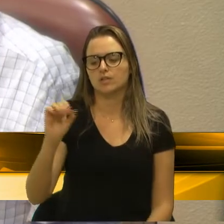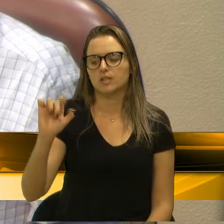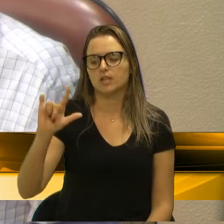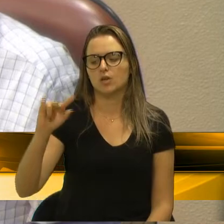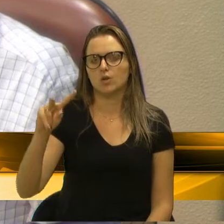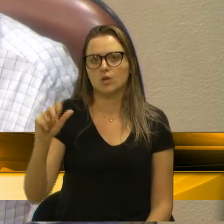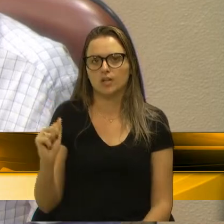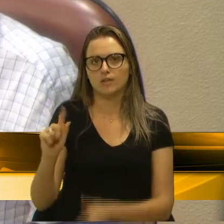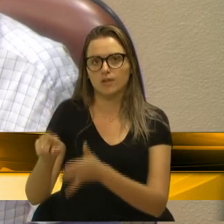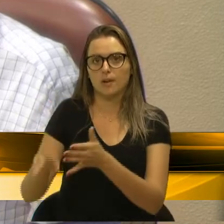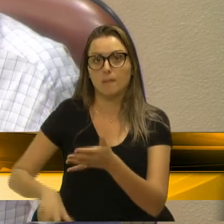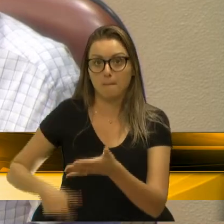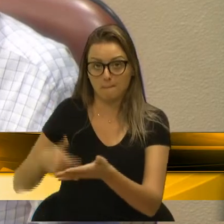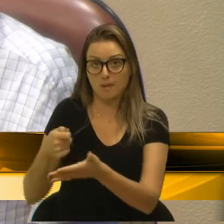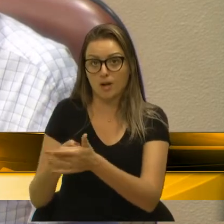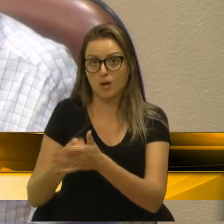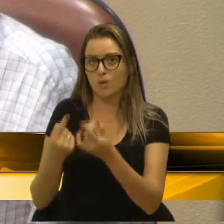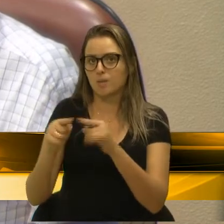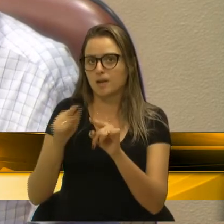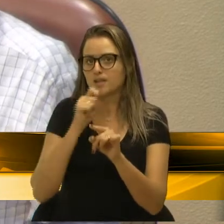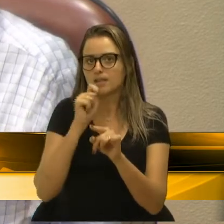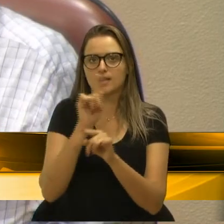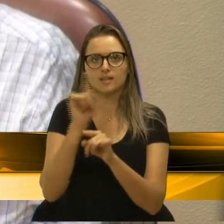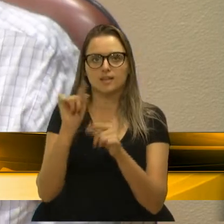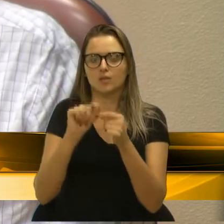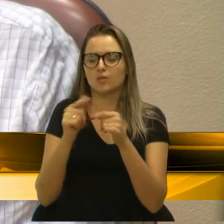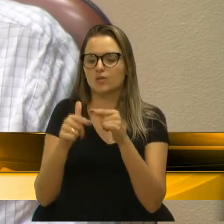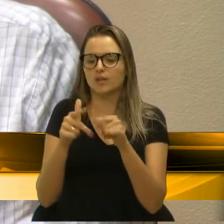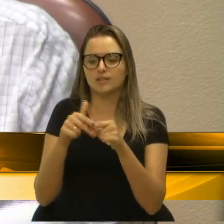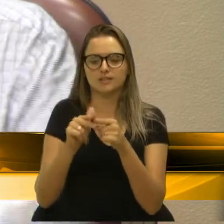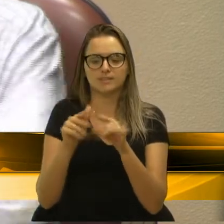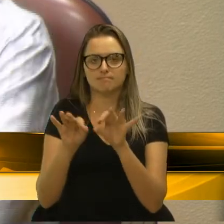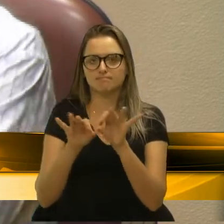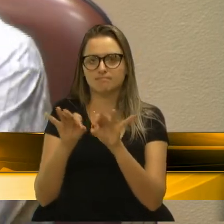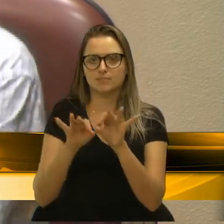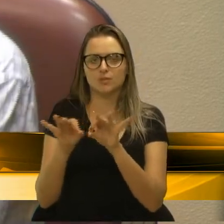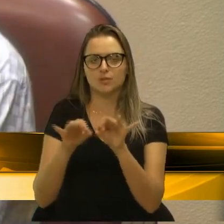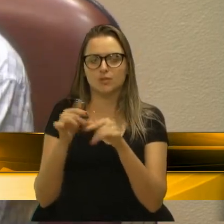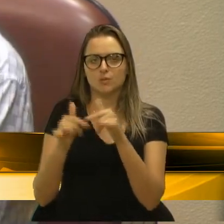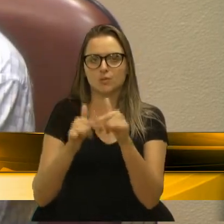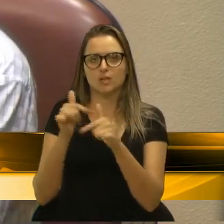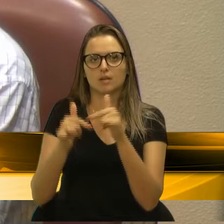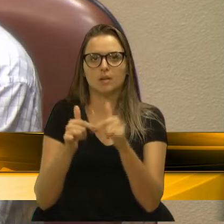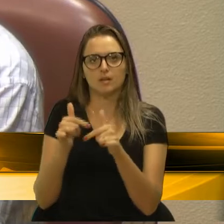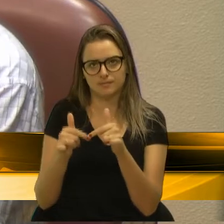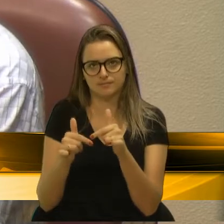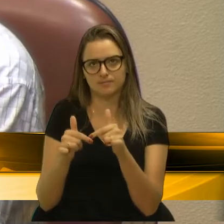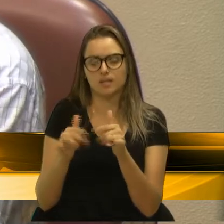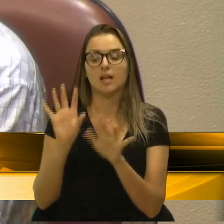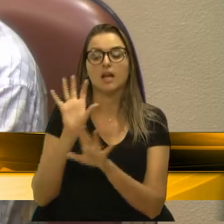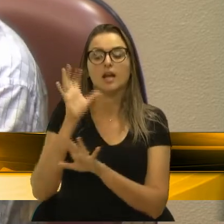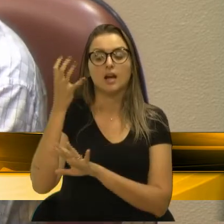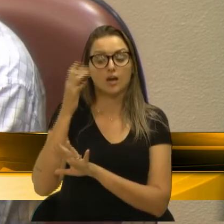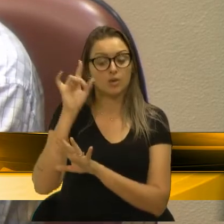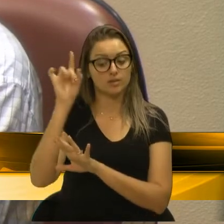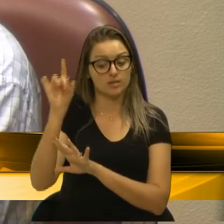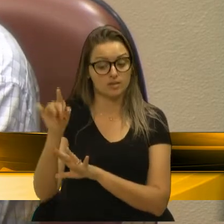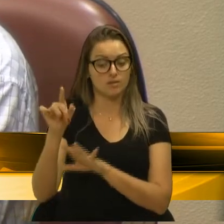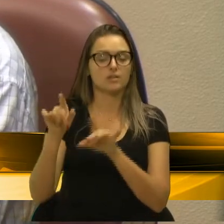sem fazer o serviço, né? E isso aconteceu lá